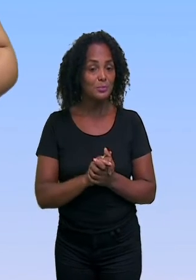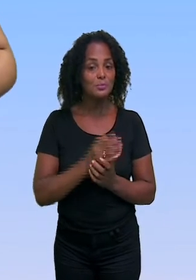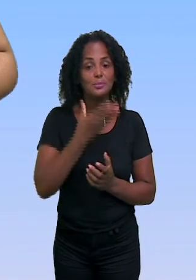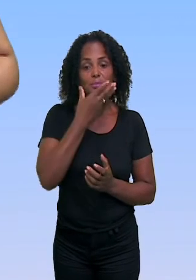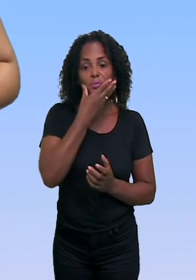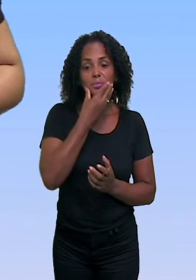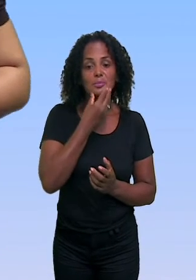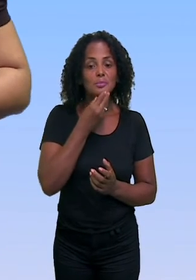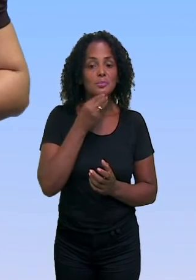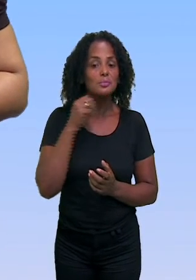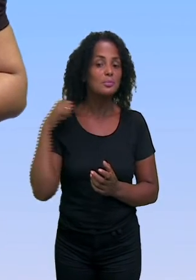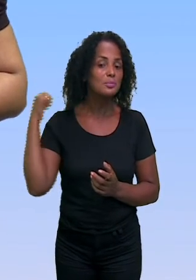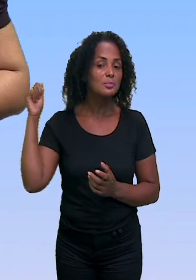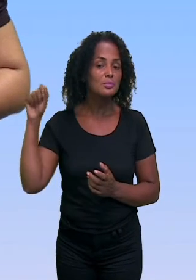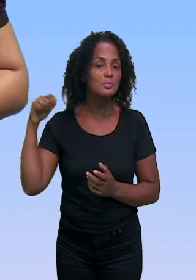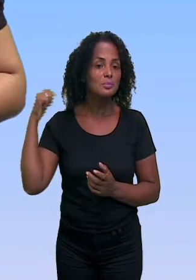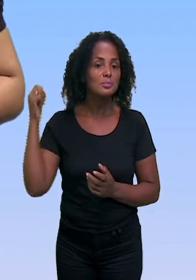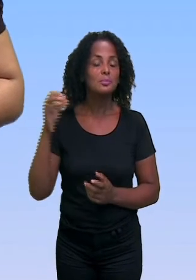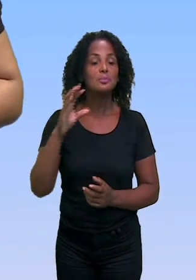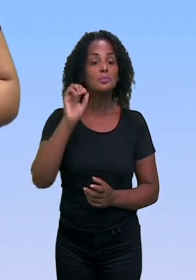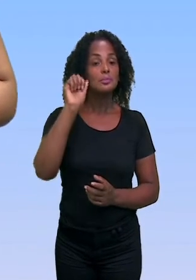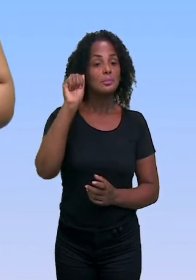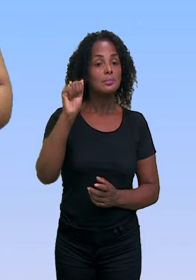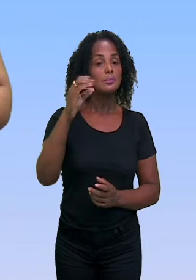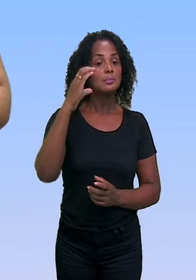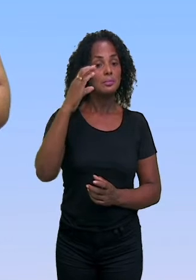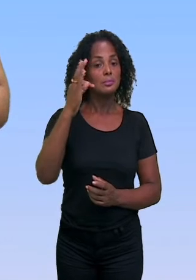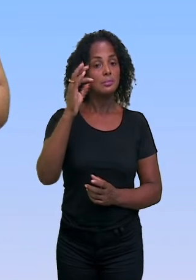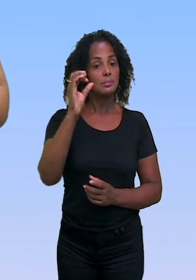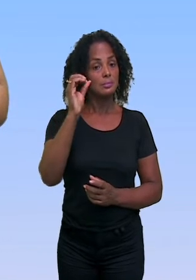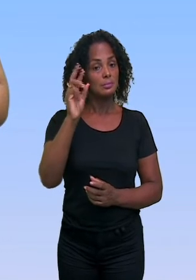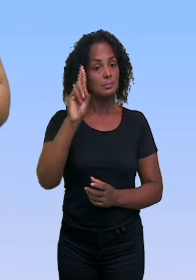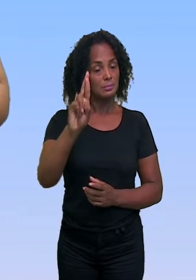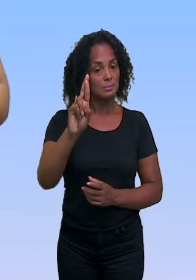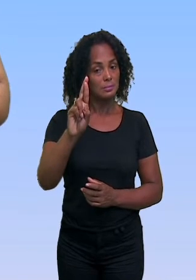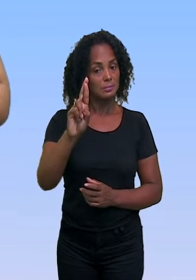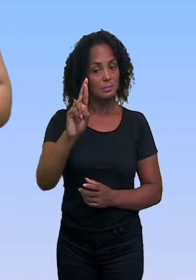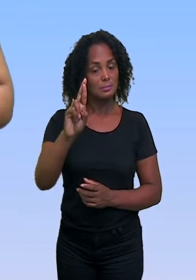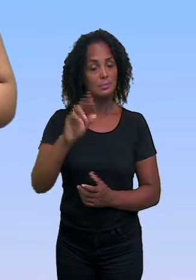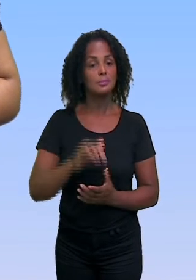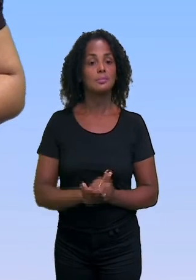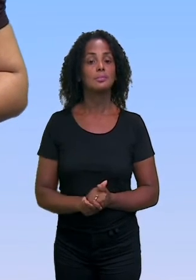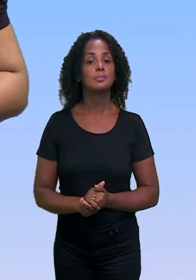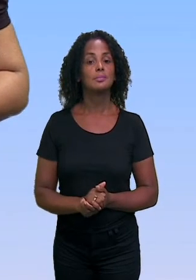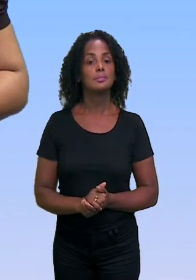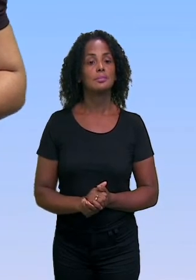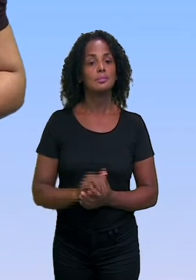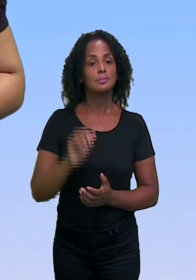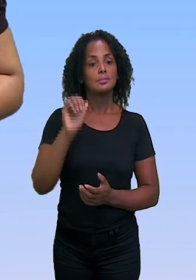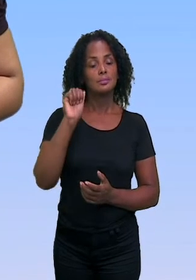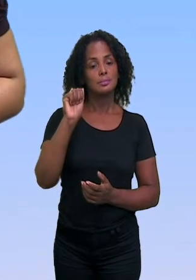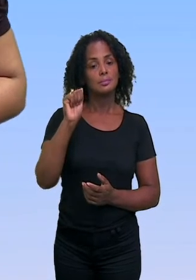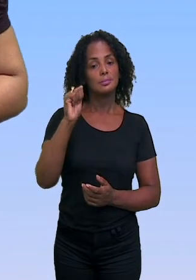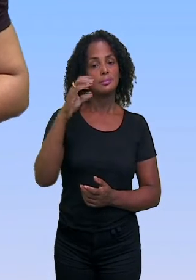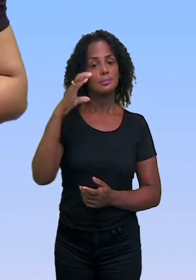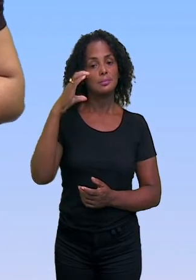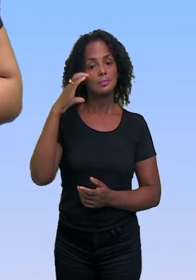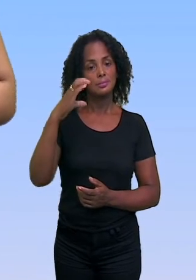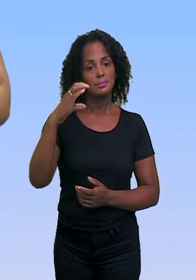Hector em si ou ar e